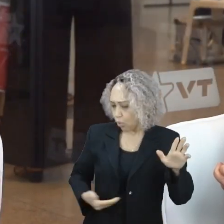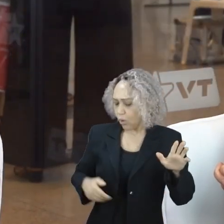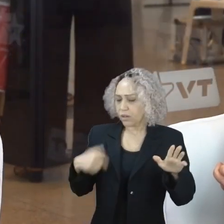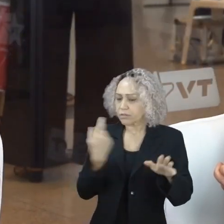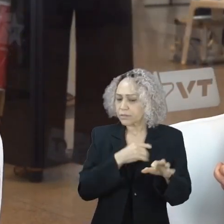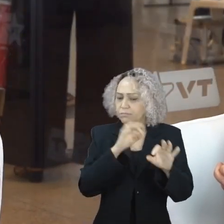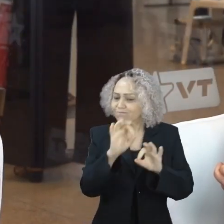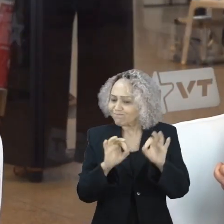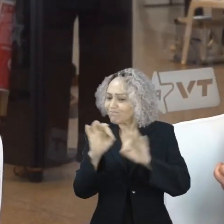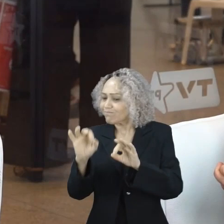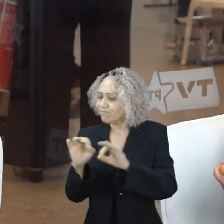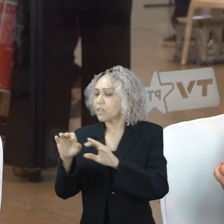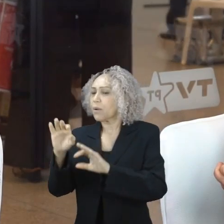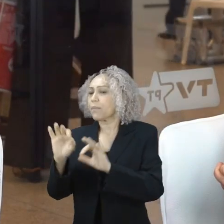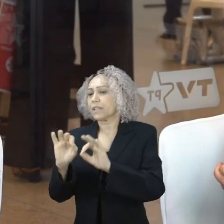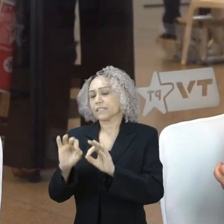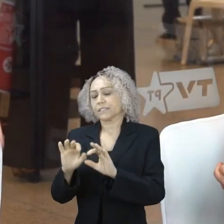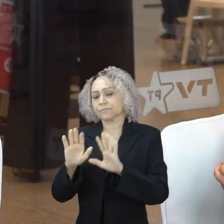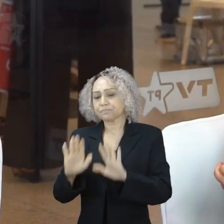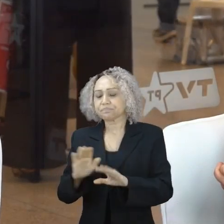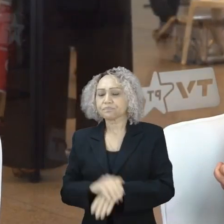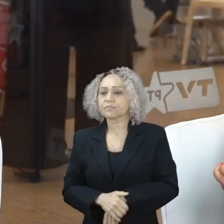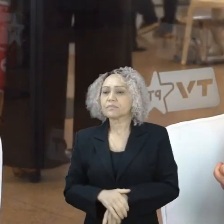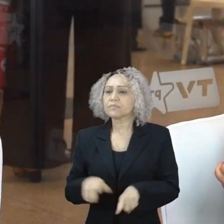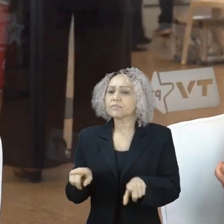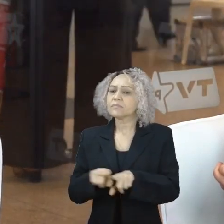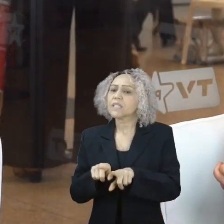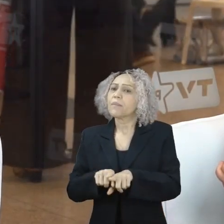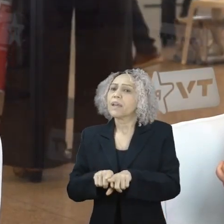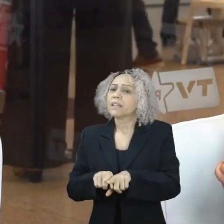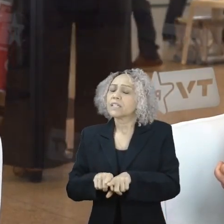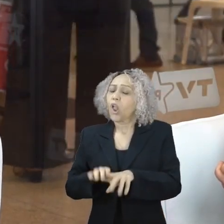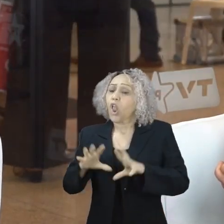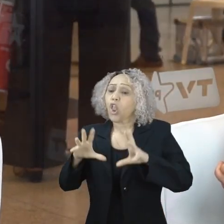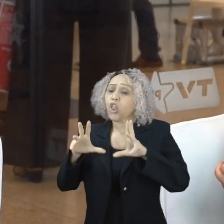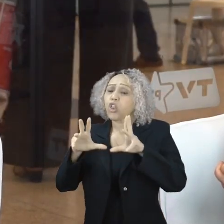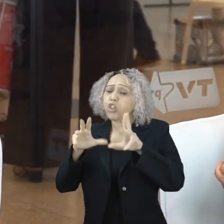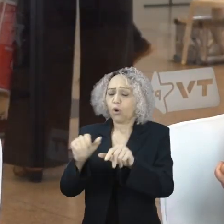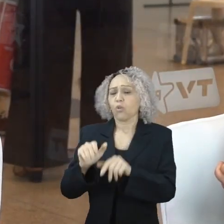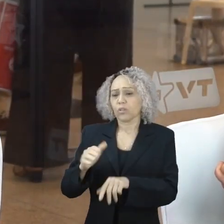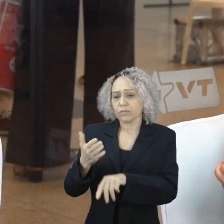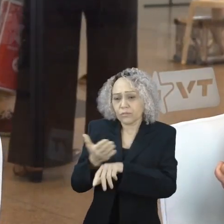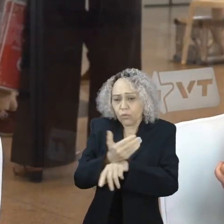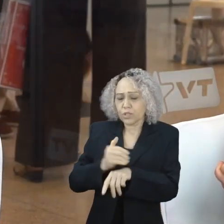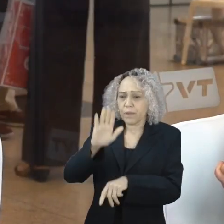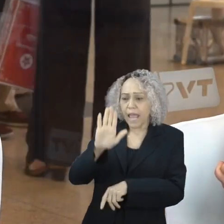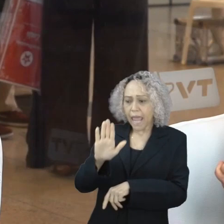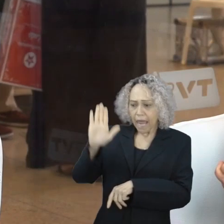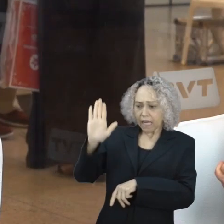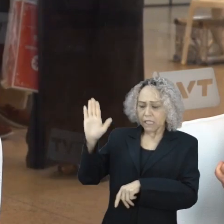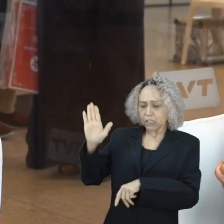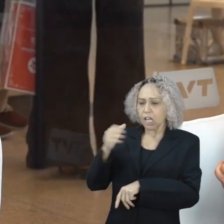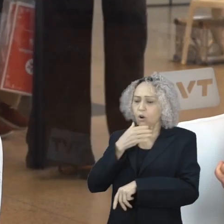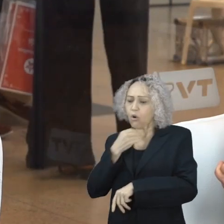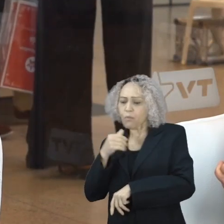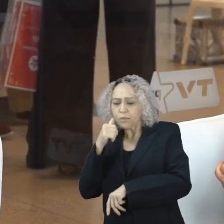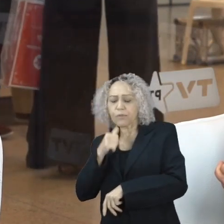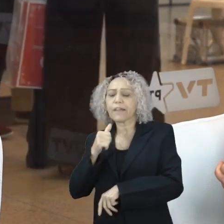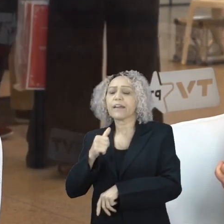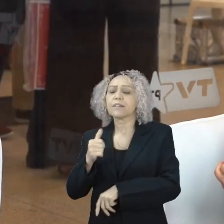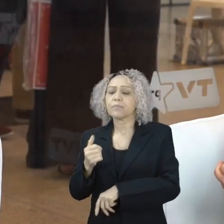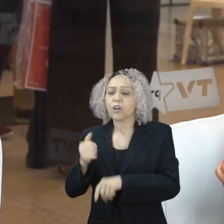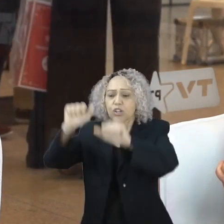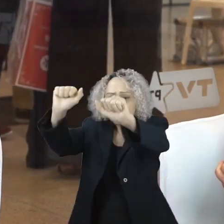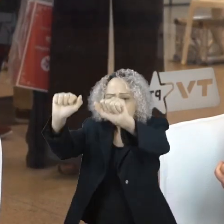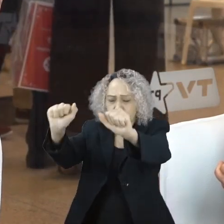a prefeitos, a vereadores, aqui nessa, antes de terminar o ano com a presença do Lula, e para entrar no ano